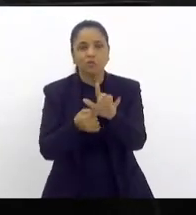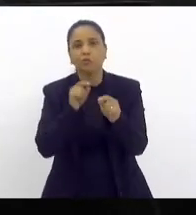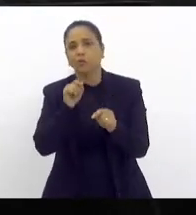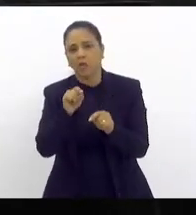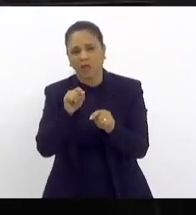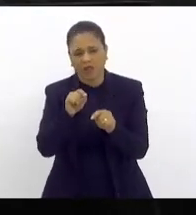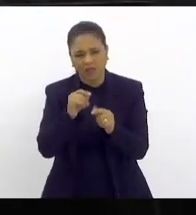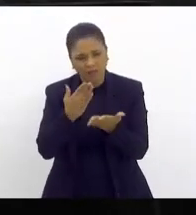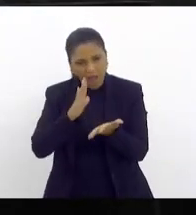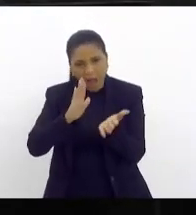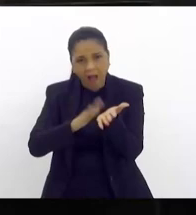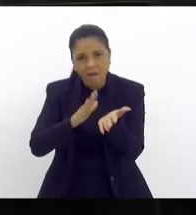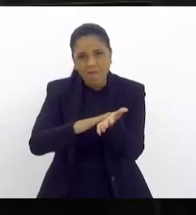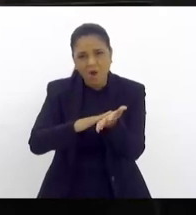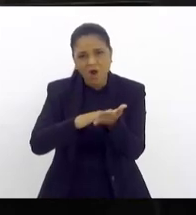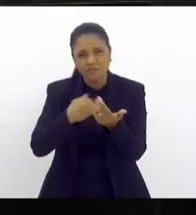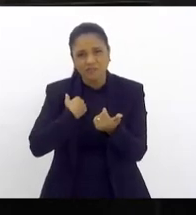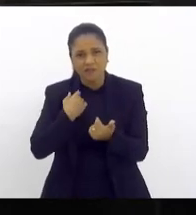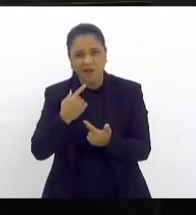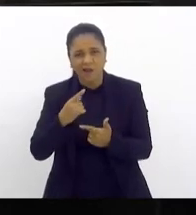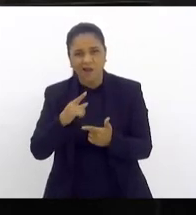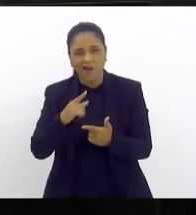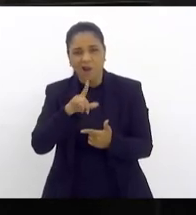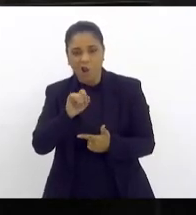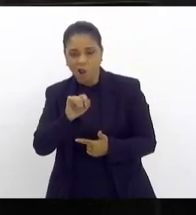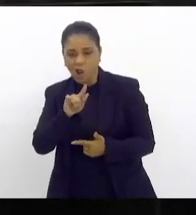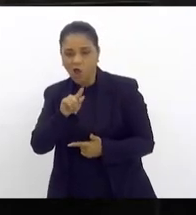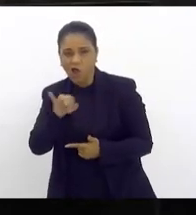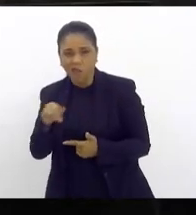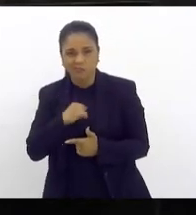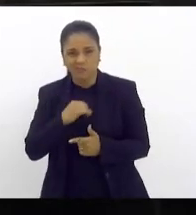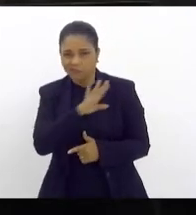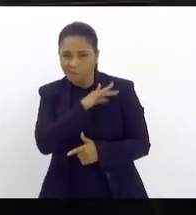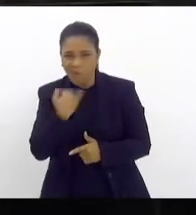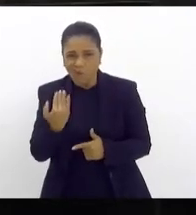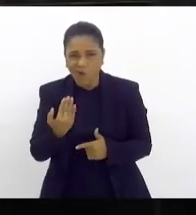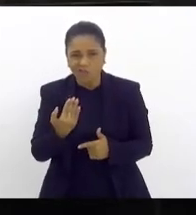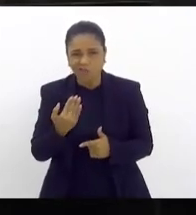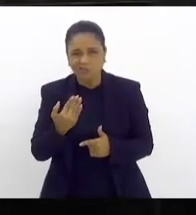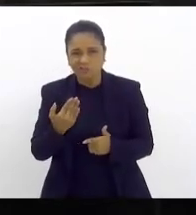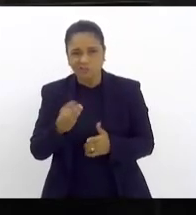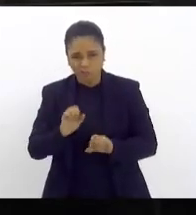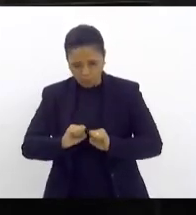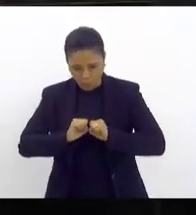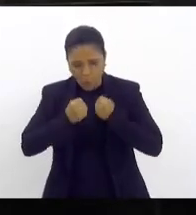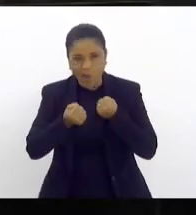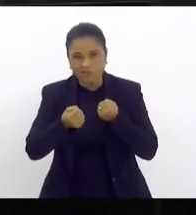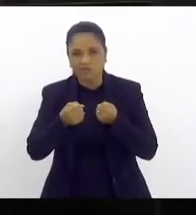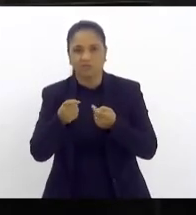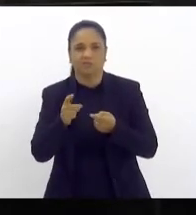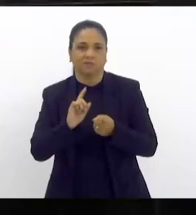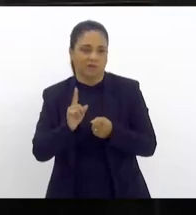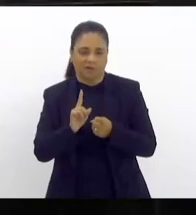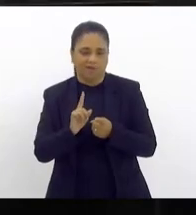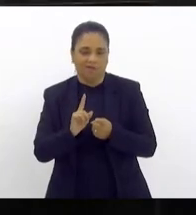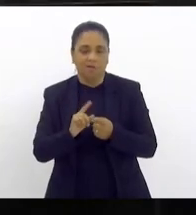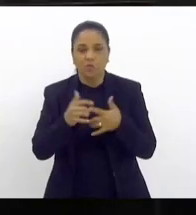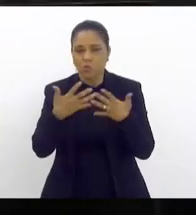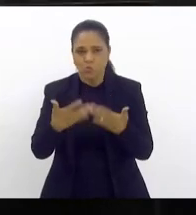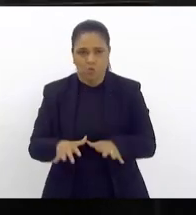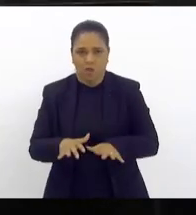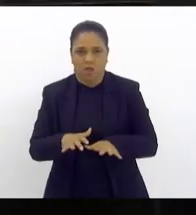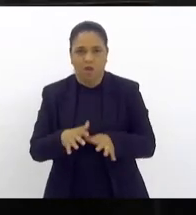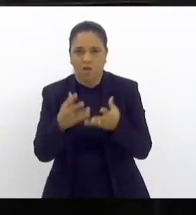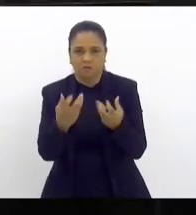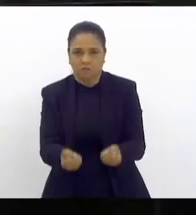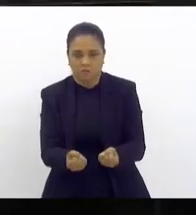que aposta na lógica do ódio é cada vez mais pessoas sendo vitimadas numa